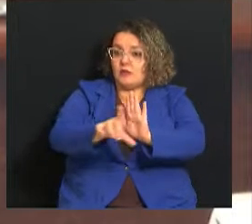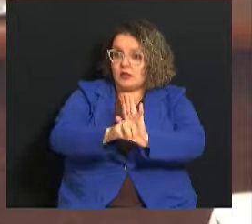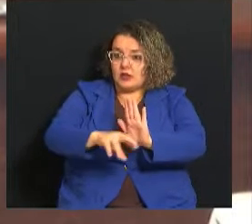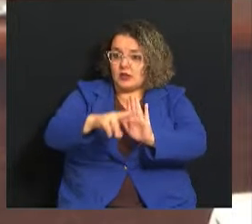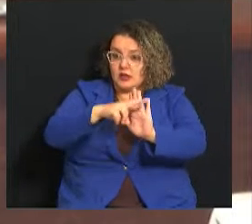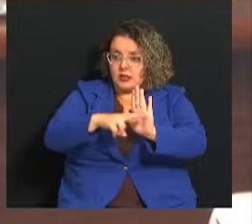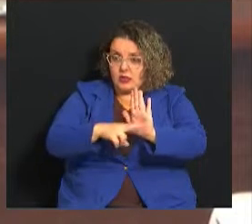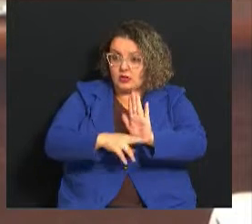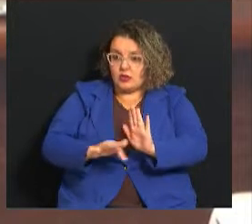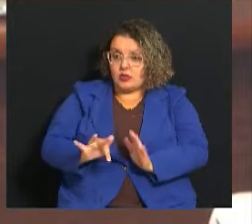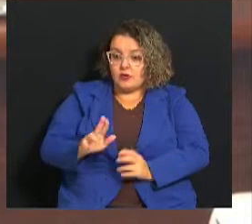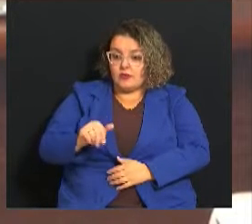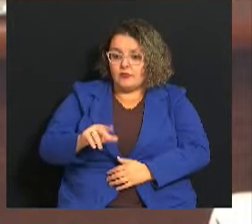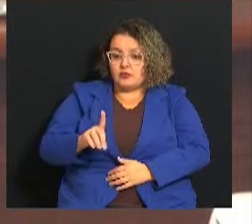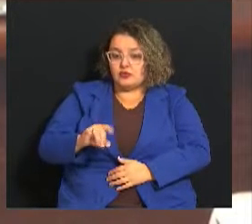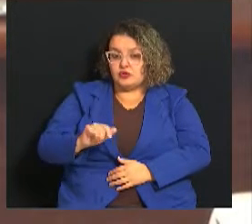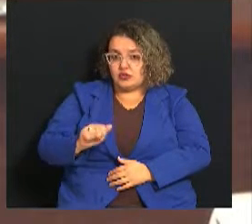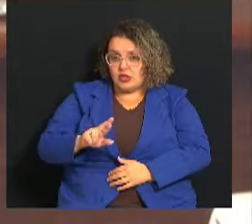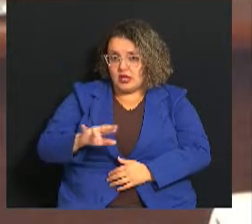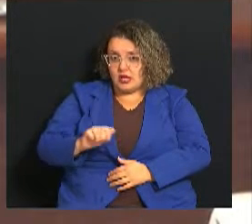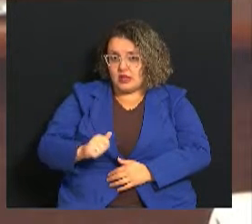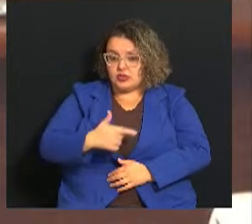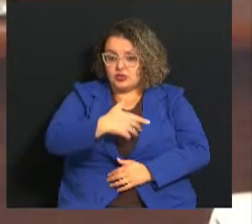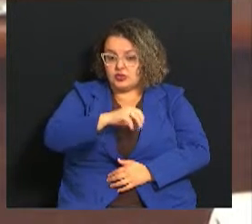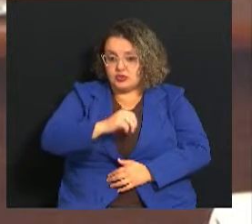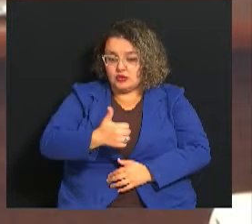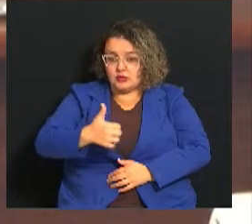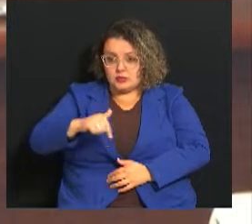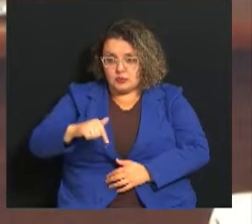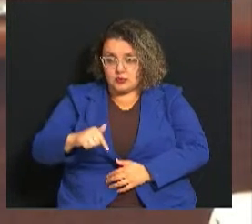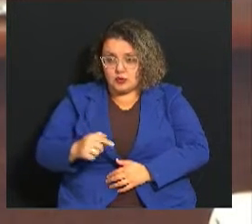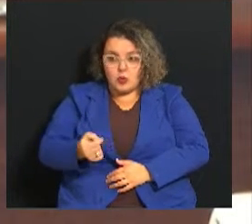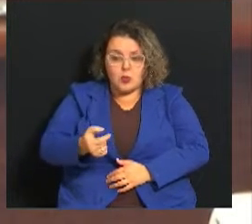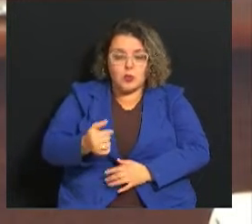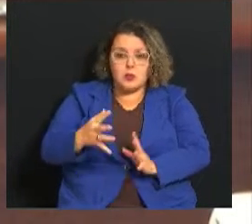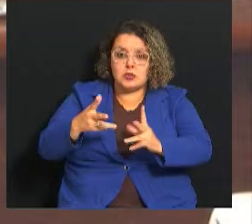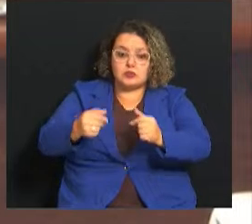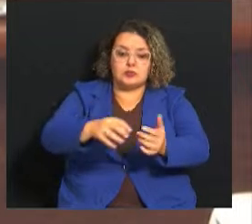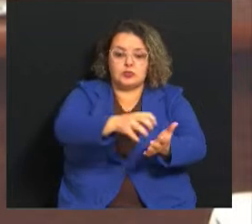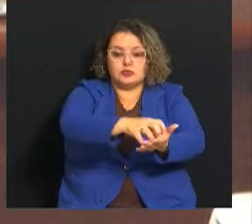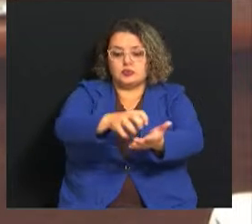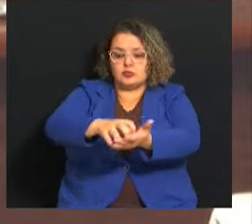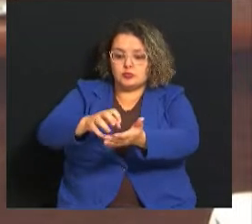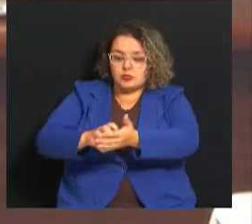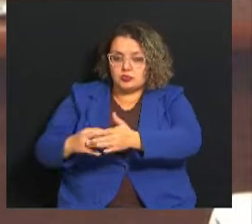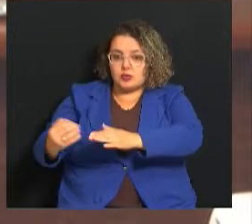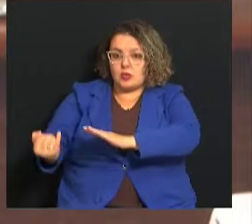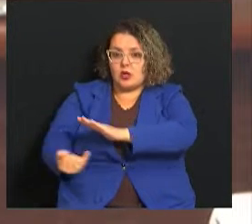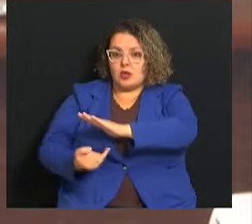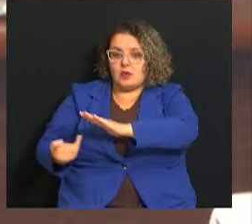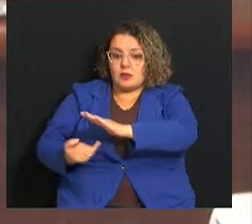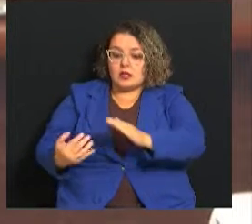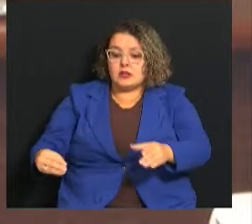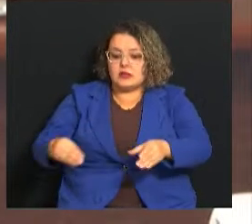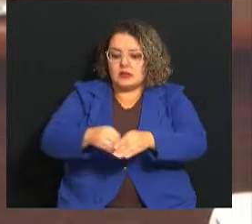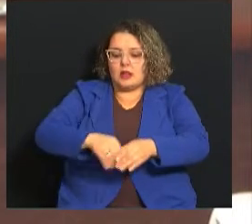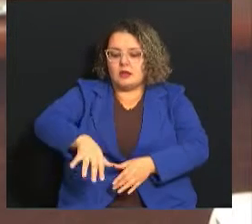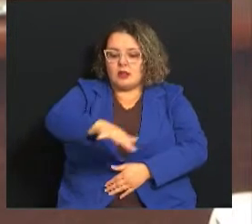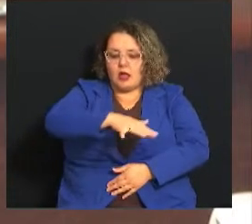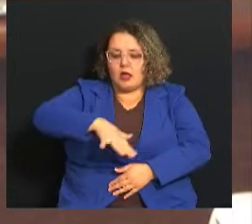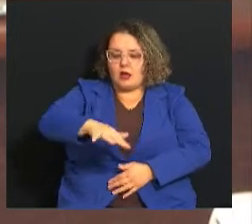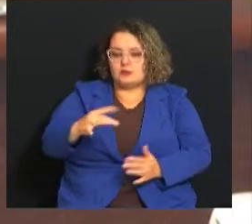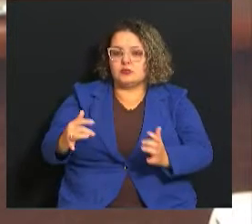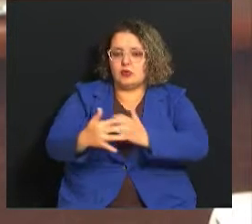de 2017, possibilitou fazer a regularização de quase todos os núcleos informais dentro do perímetro urbano. Porém,